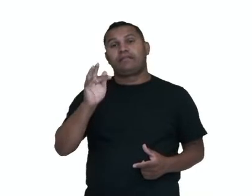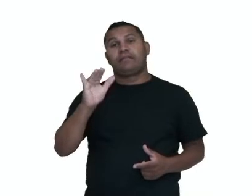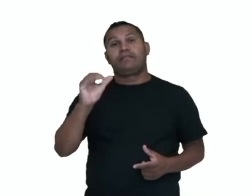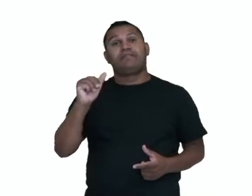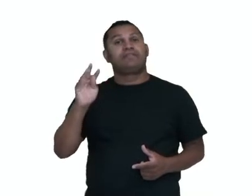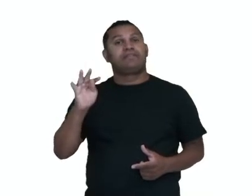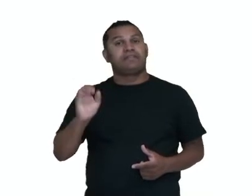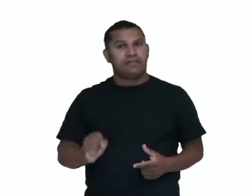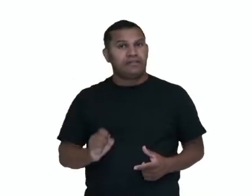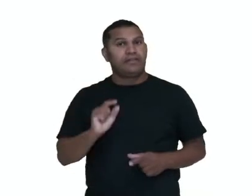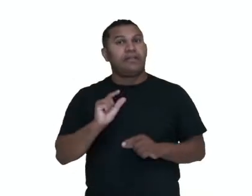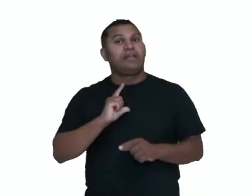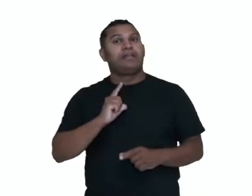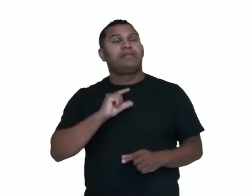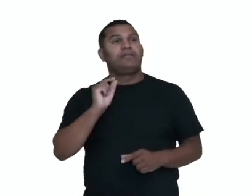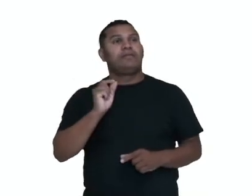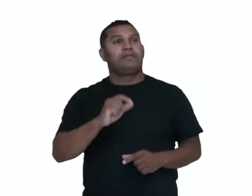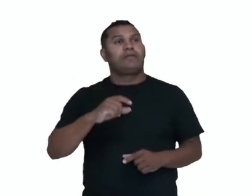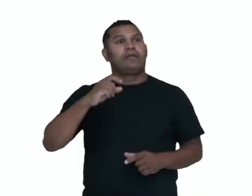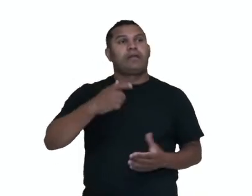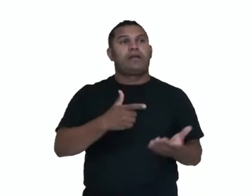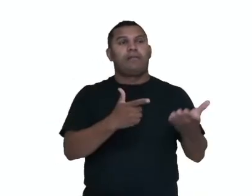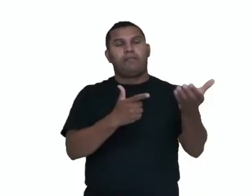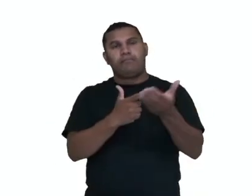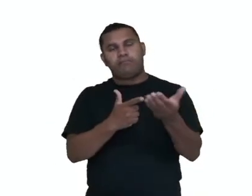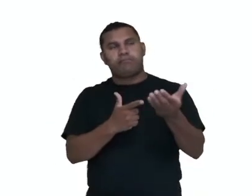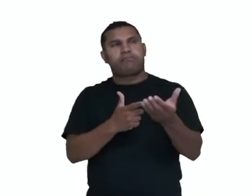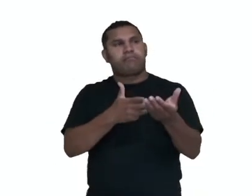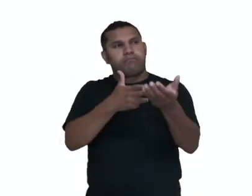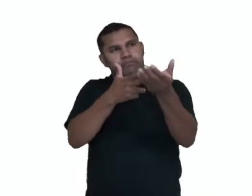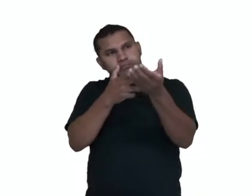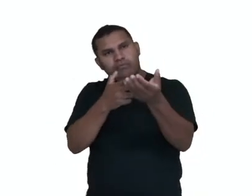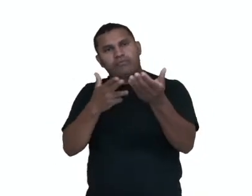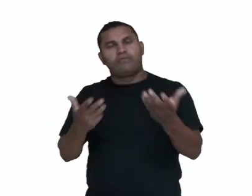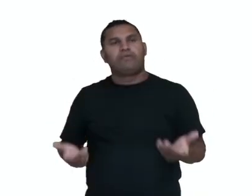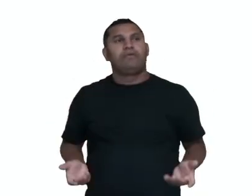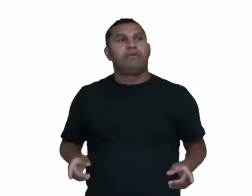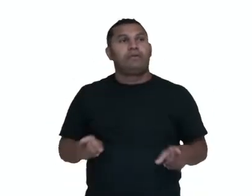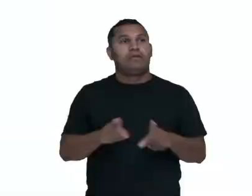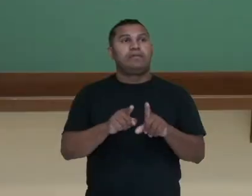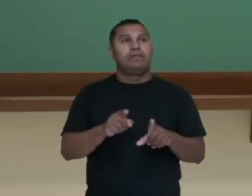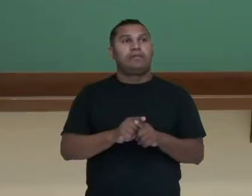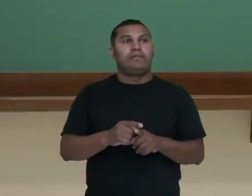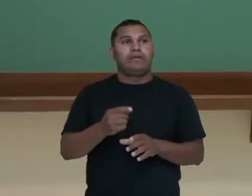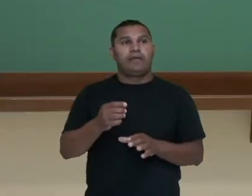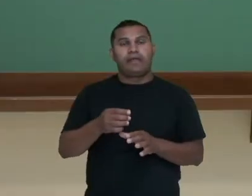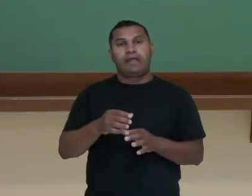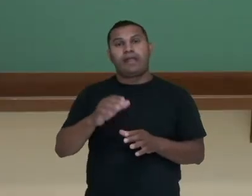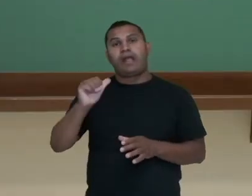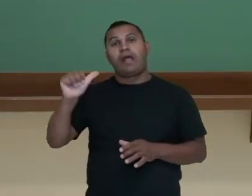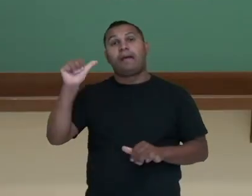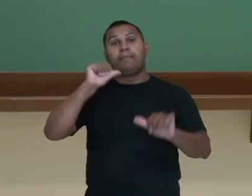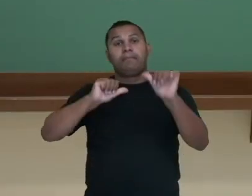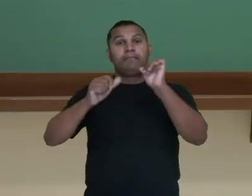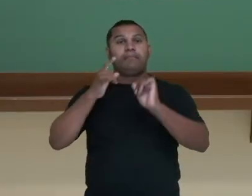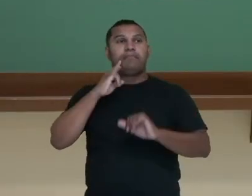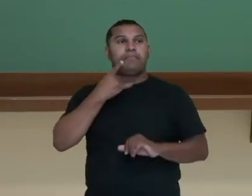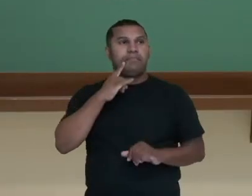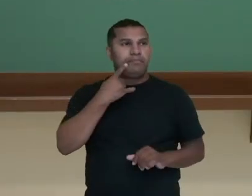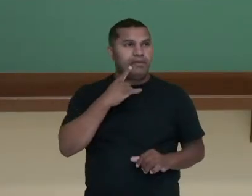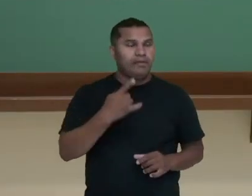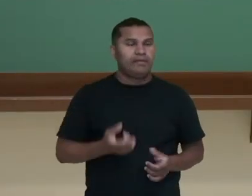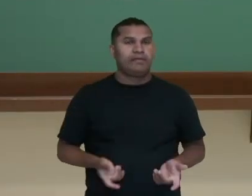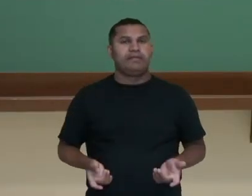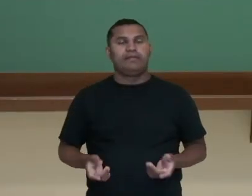tabaco e aguardente em troca de prisioneiros de guerra. Então, os povos conquistados pelos africanos, que